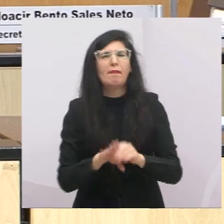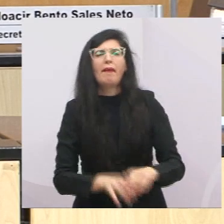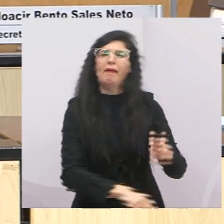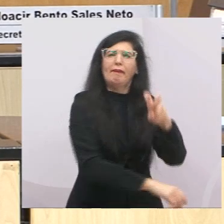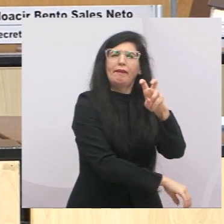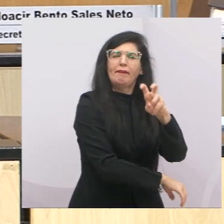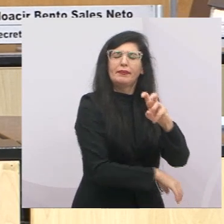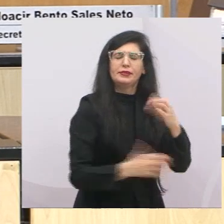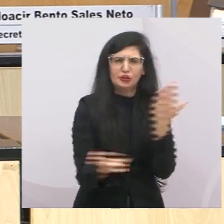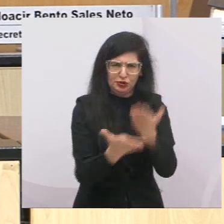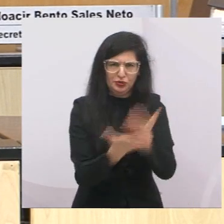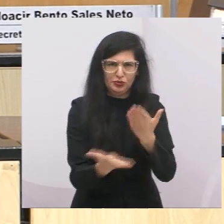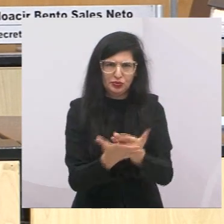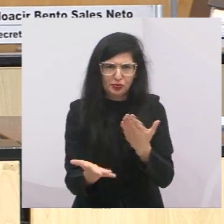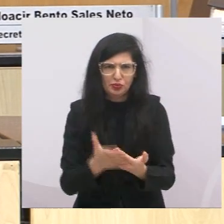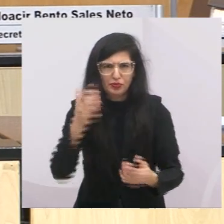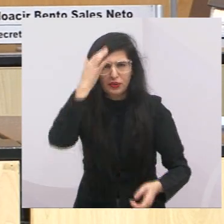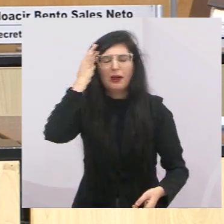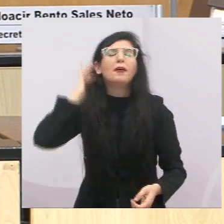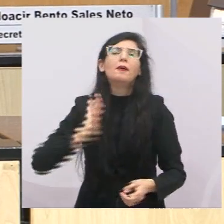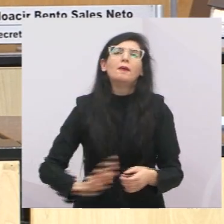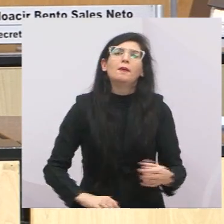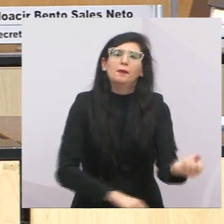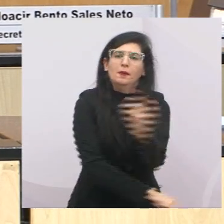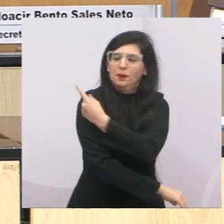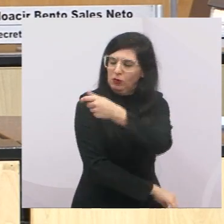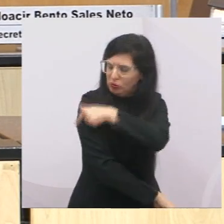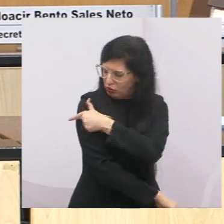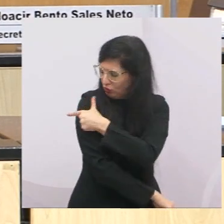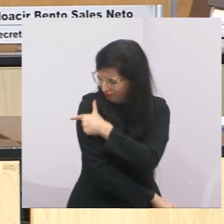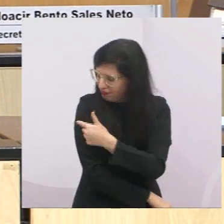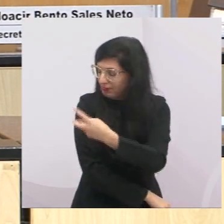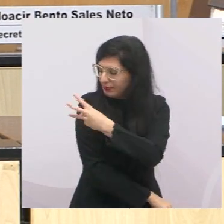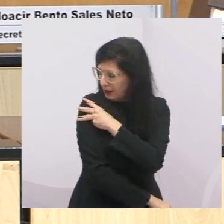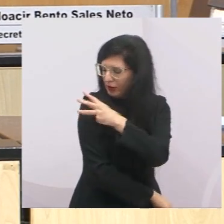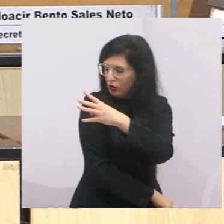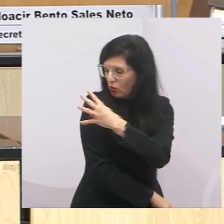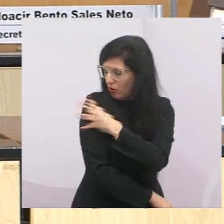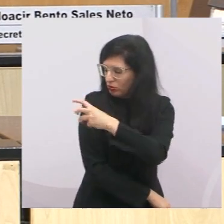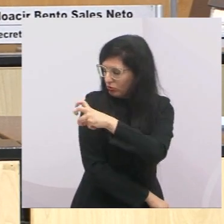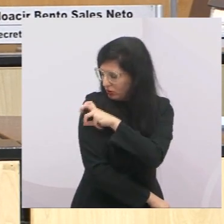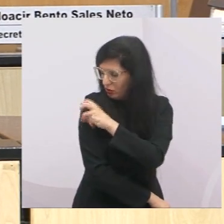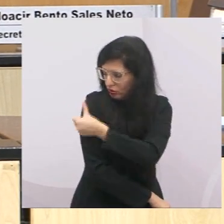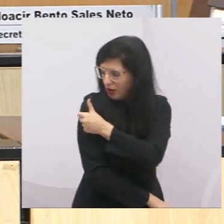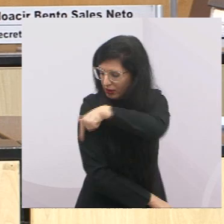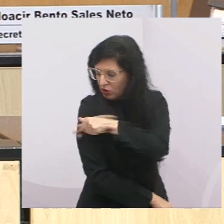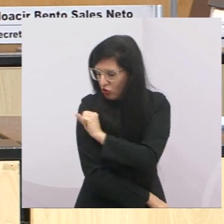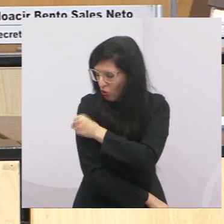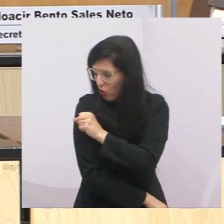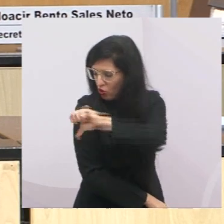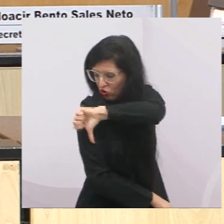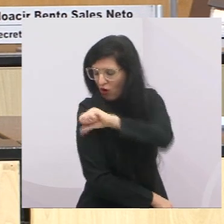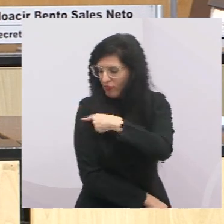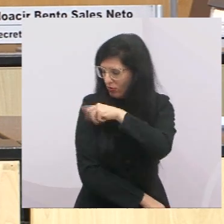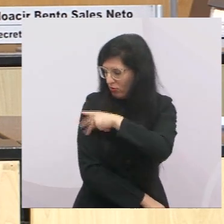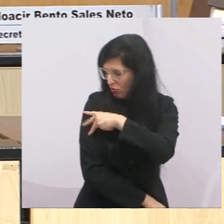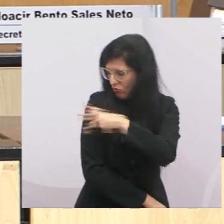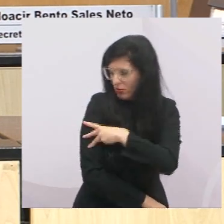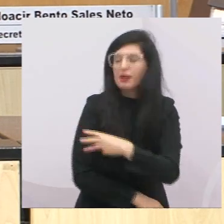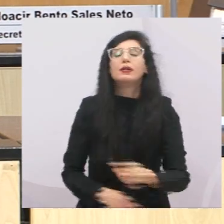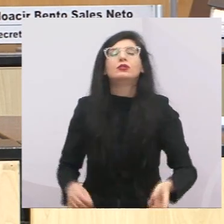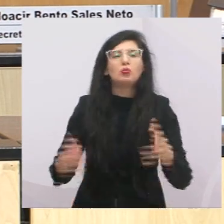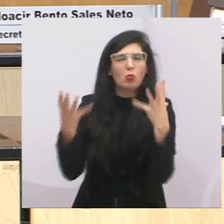moradores, e que hoje tem de encaminhar seus filhos do ensino fundamental para as unidades escolares do Cepinho, Barão de Jacareí e